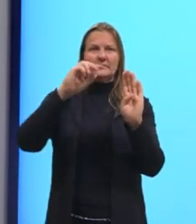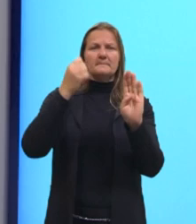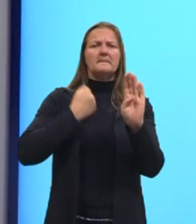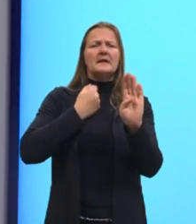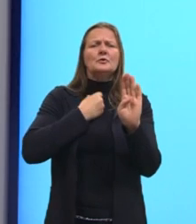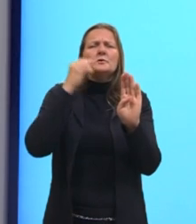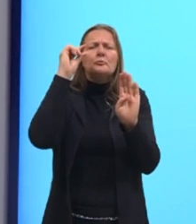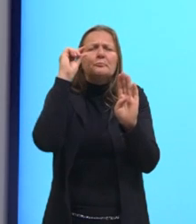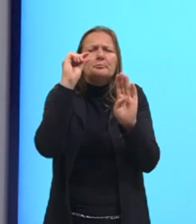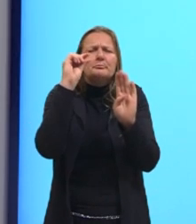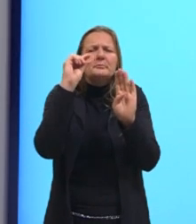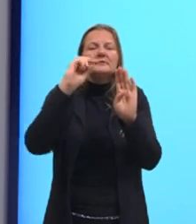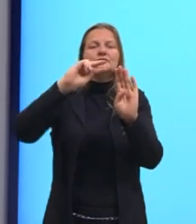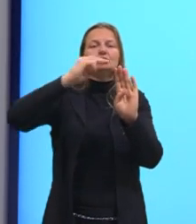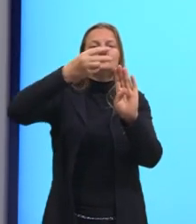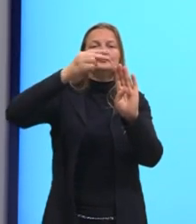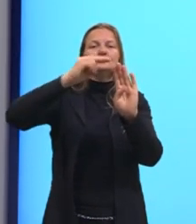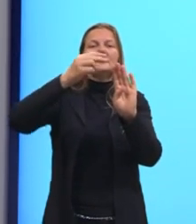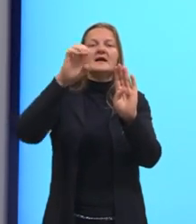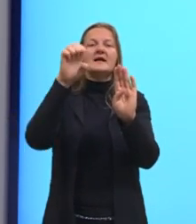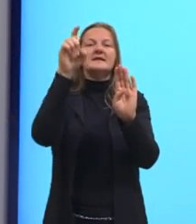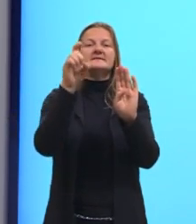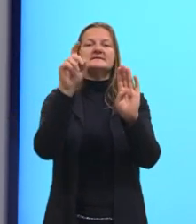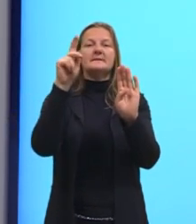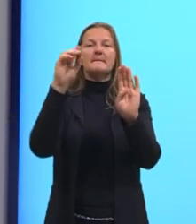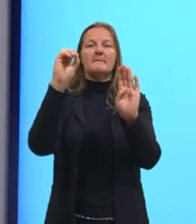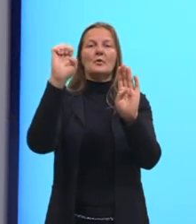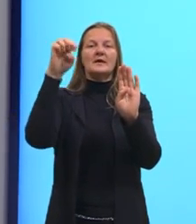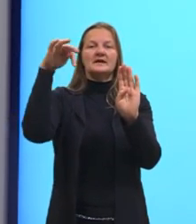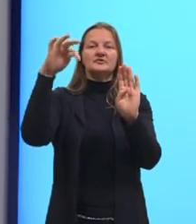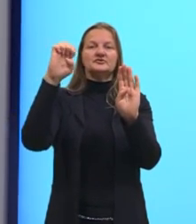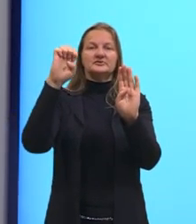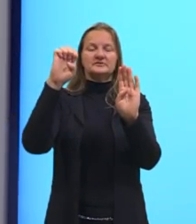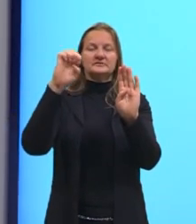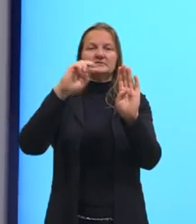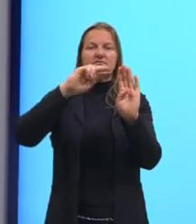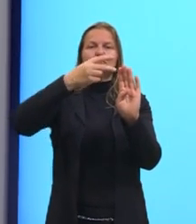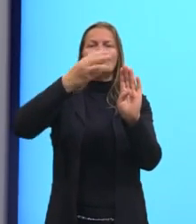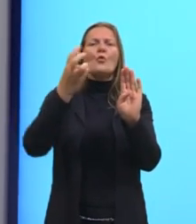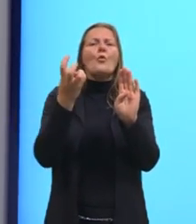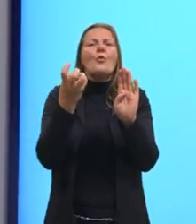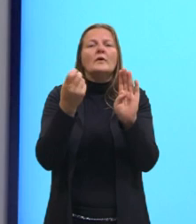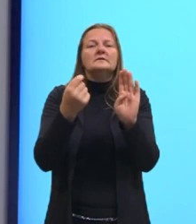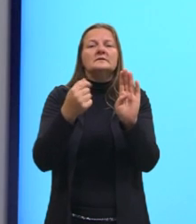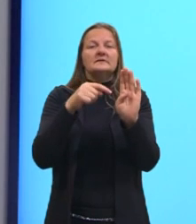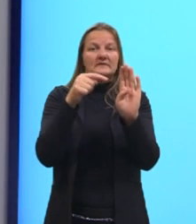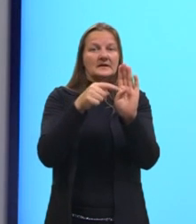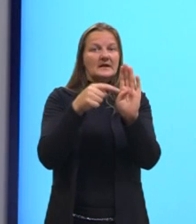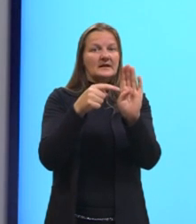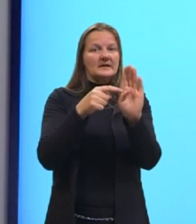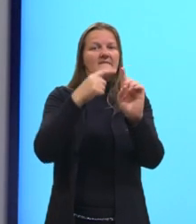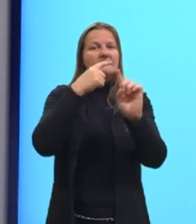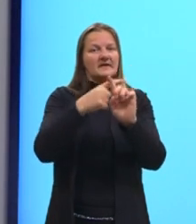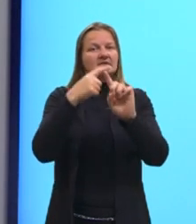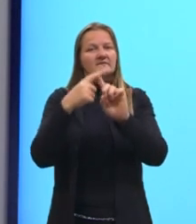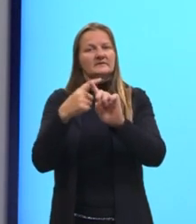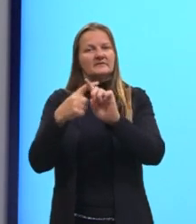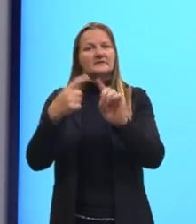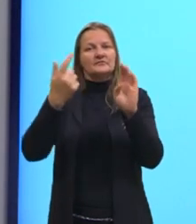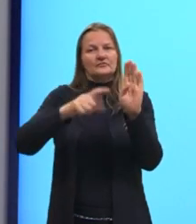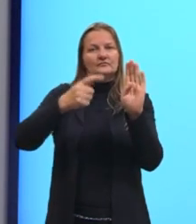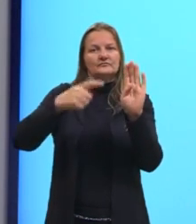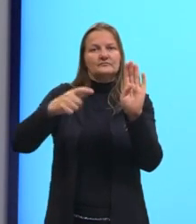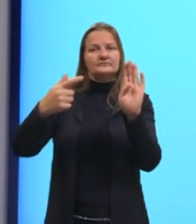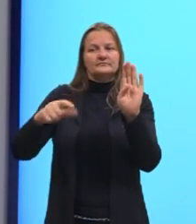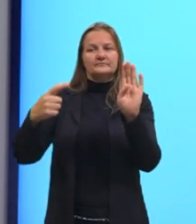pequenininho que vai lá em cima é o expoente ele indica Quantas vezes a base vai ser repetida